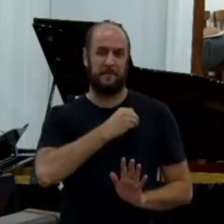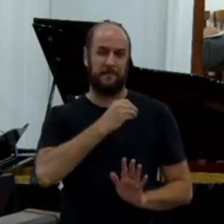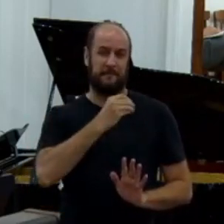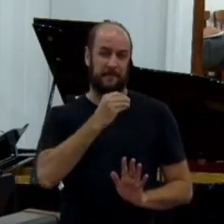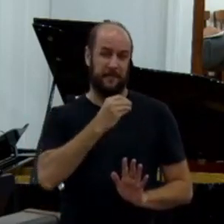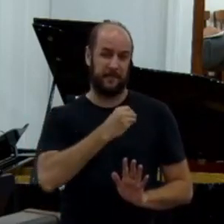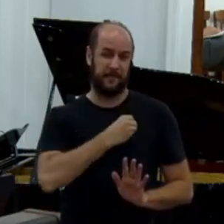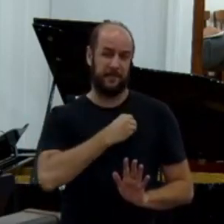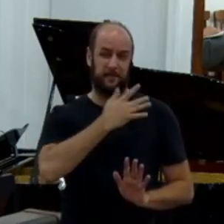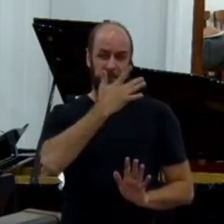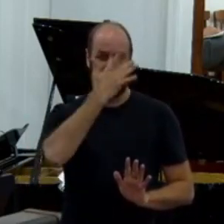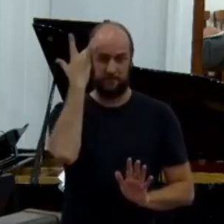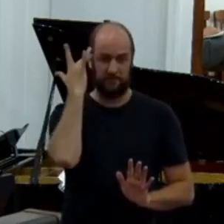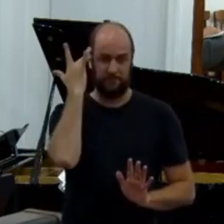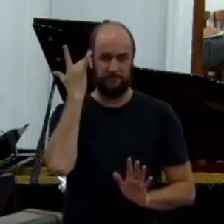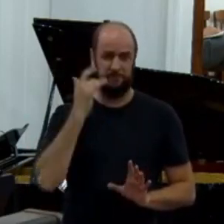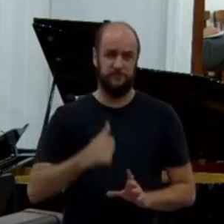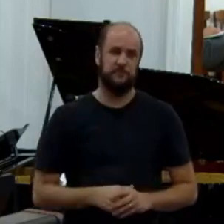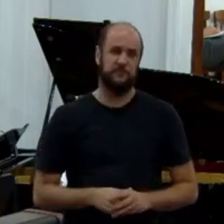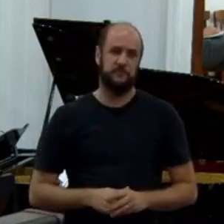pecaminosidade humana.